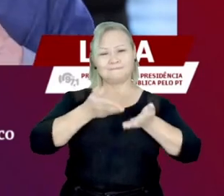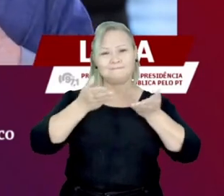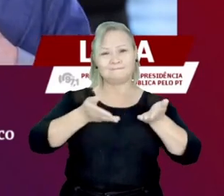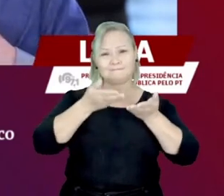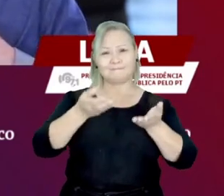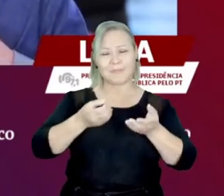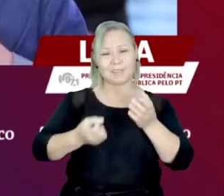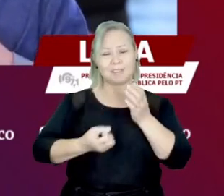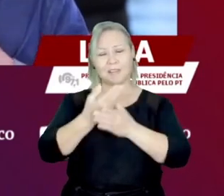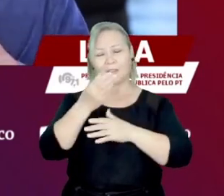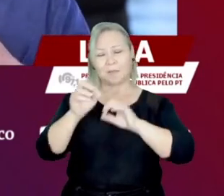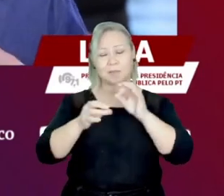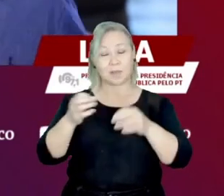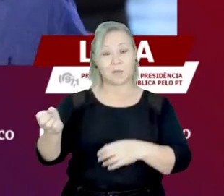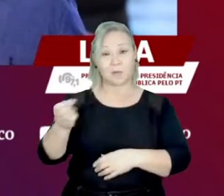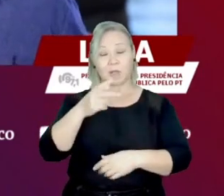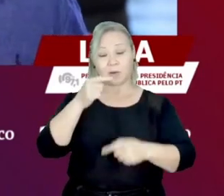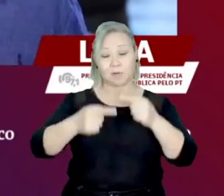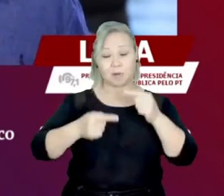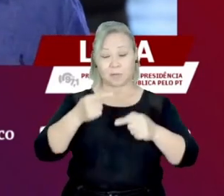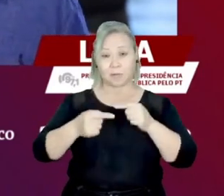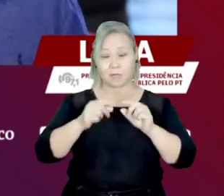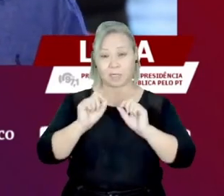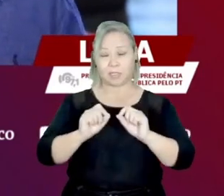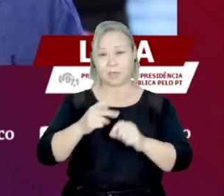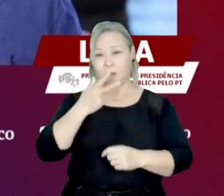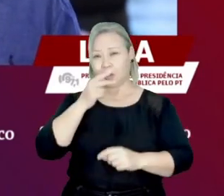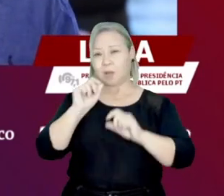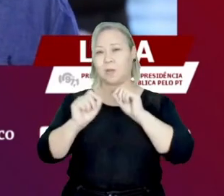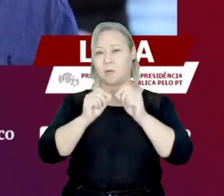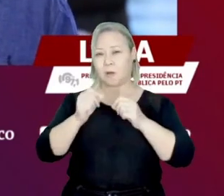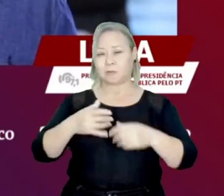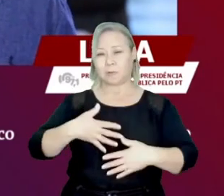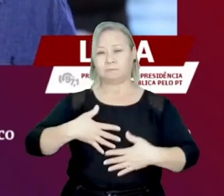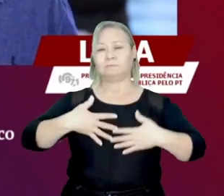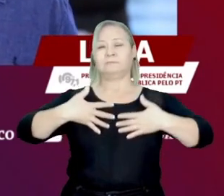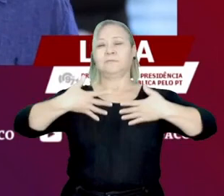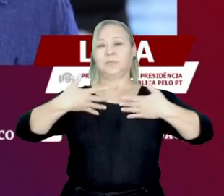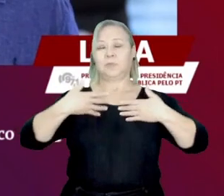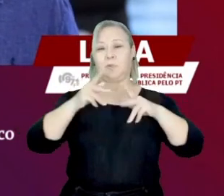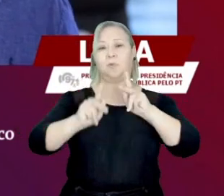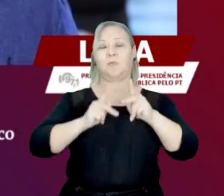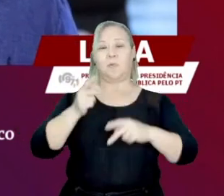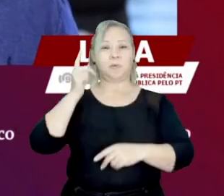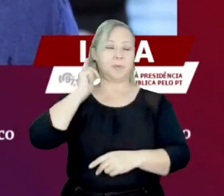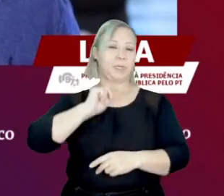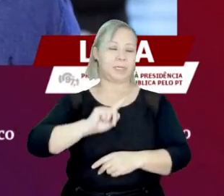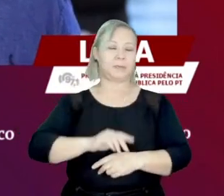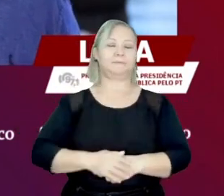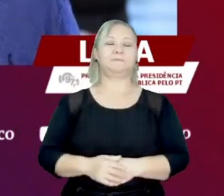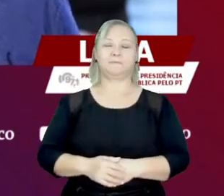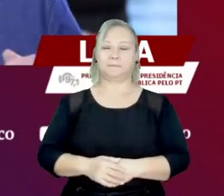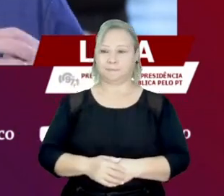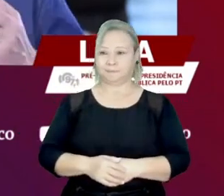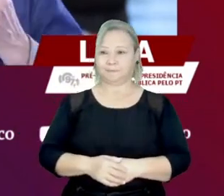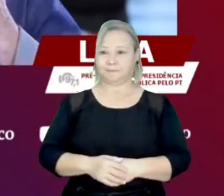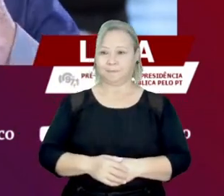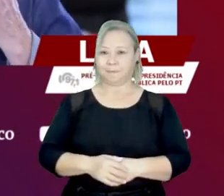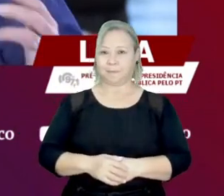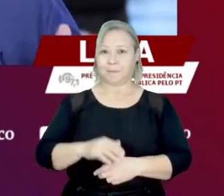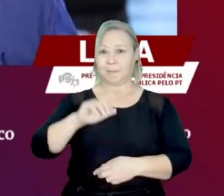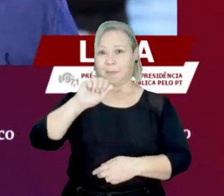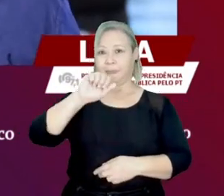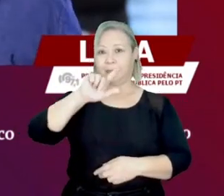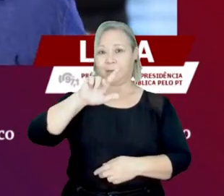Alexandre Silveira. Olha, eu não conheço o Alexandre. Eu acho que eu nunca tive contato com o Alexandre. Eu espero conhecê-lo depois que você